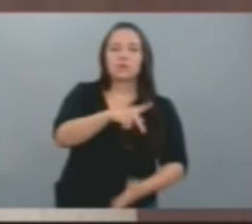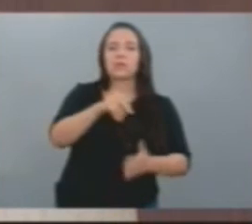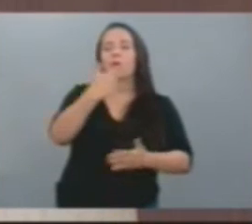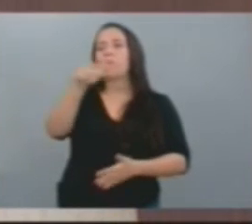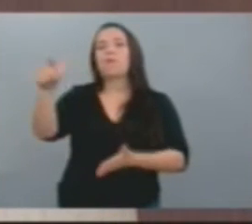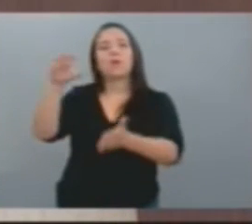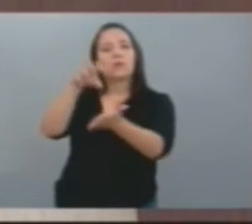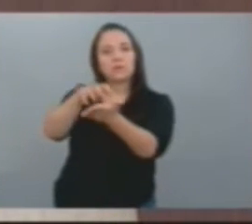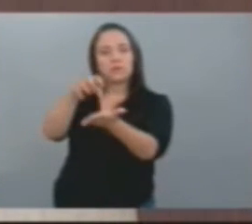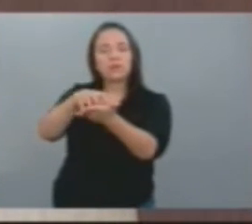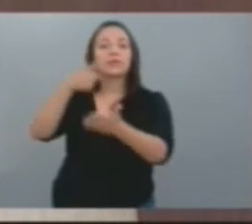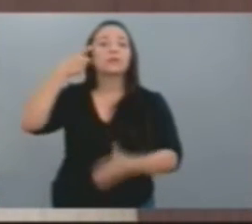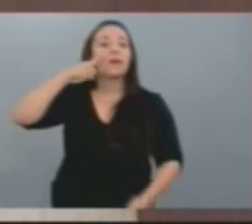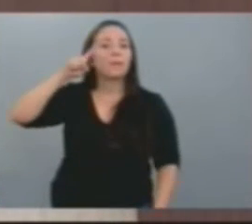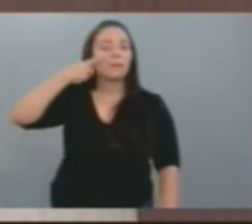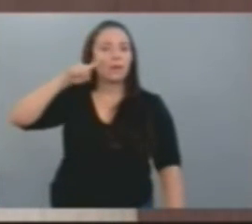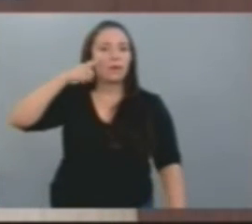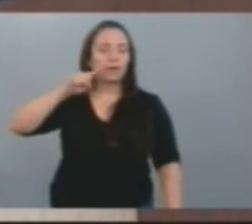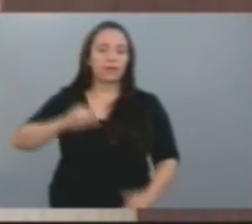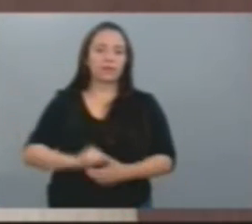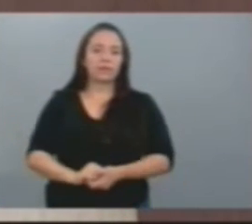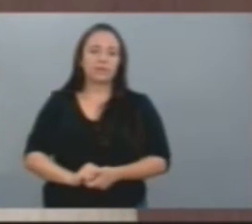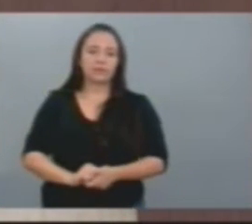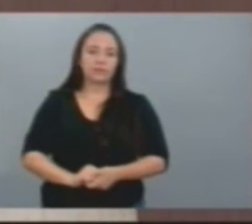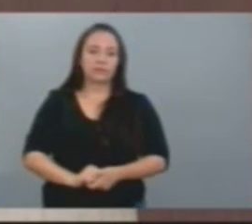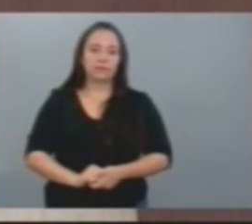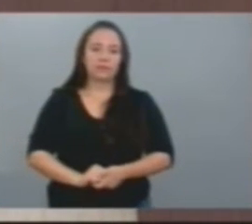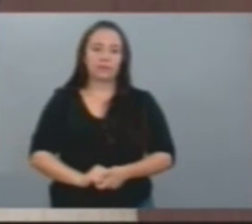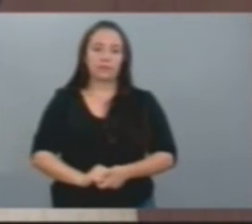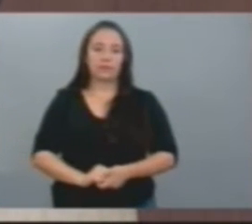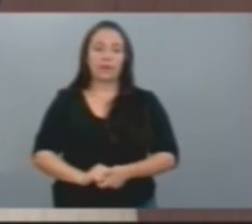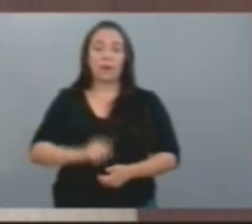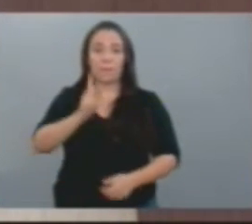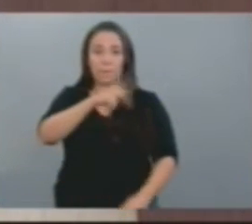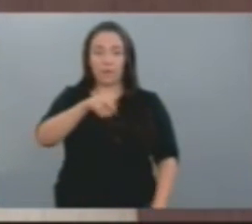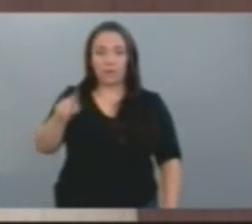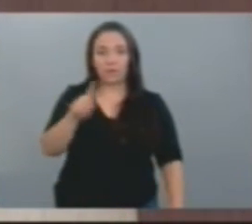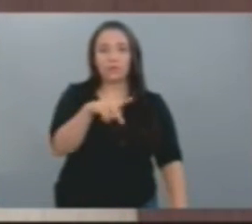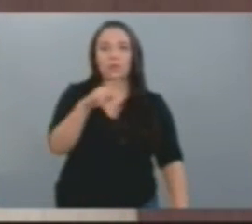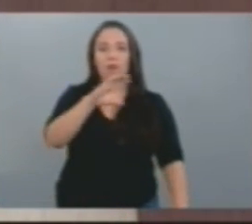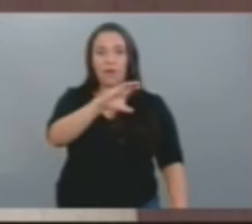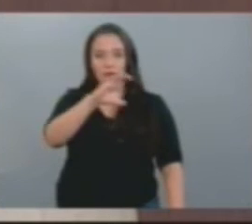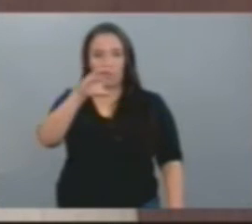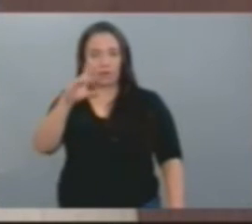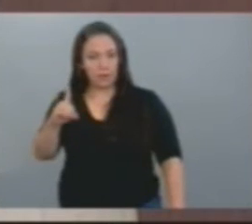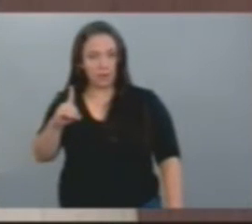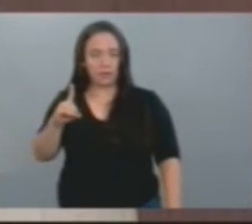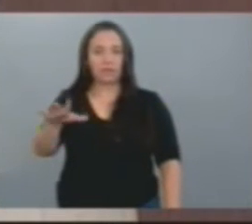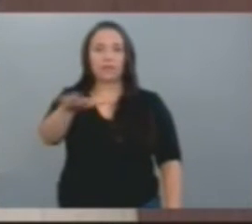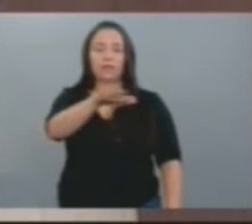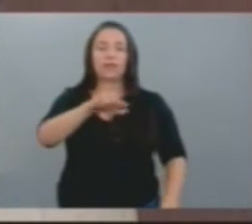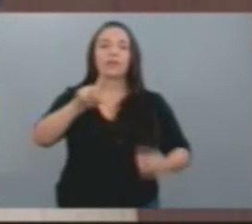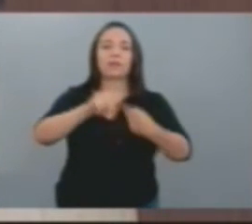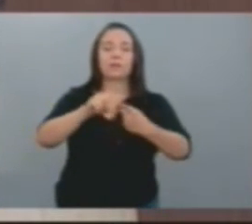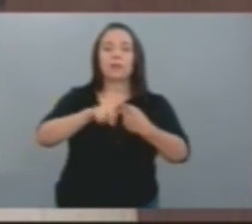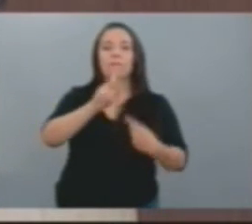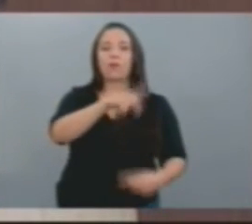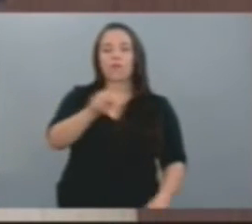professores temporários, acabando com o professor coordenador de área e com o professor diretor de